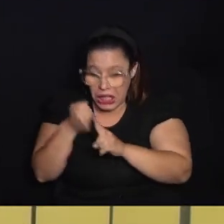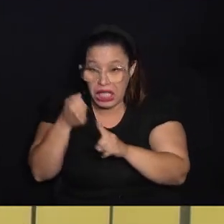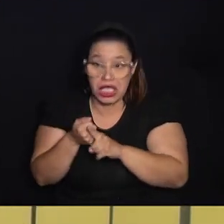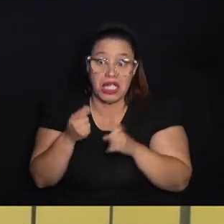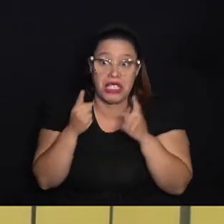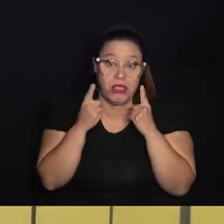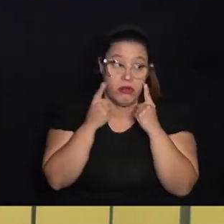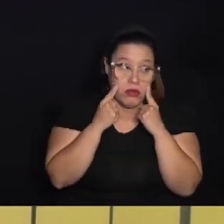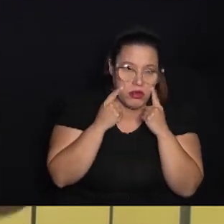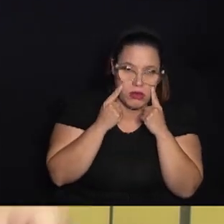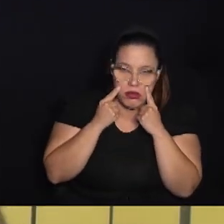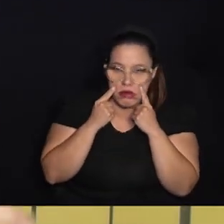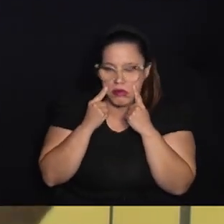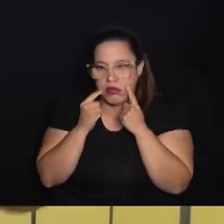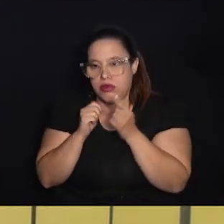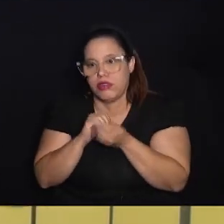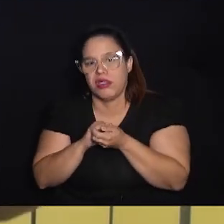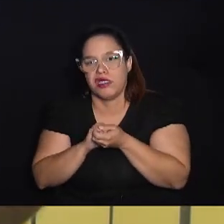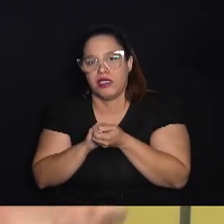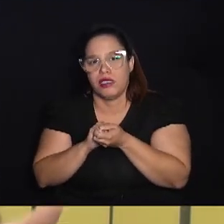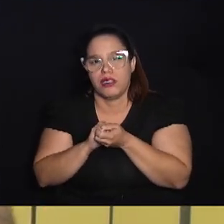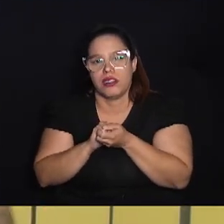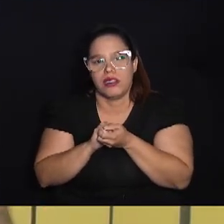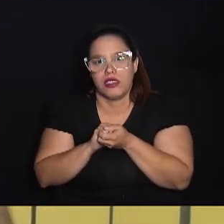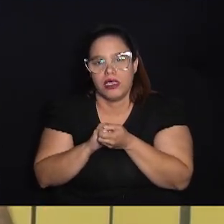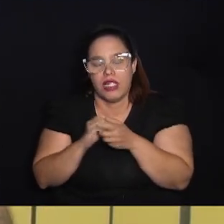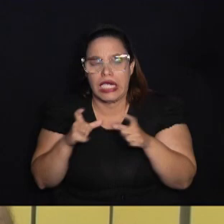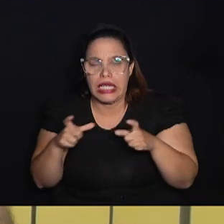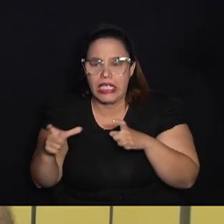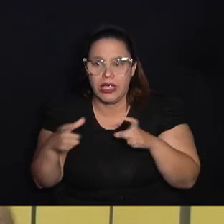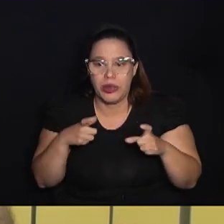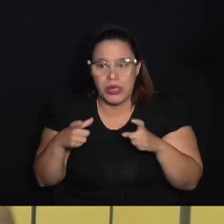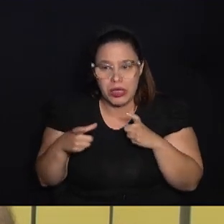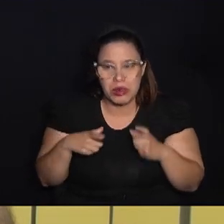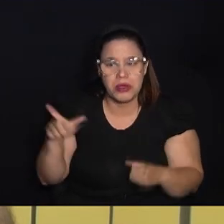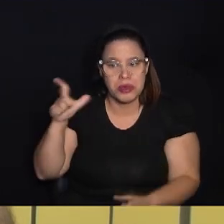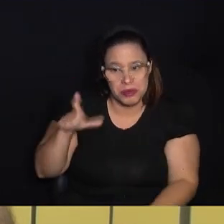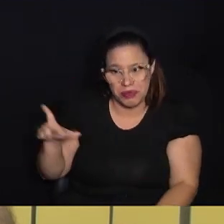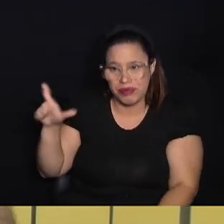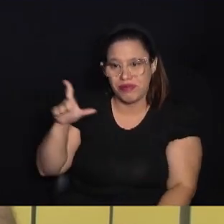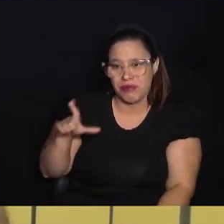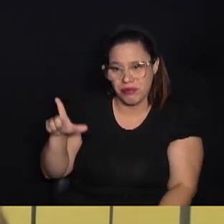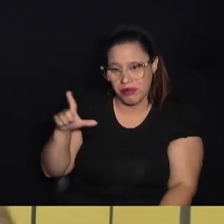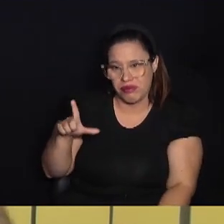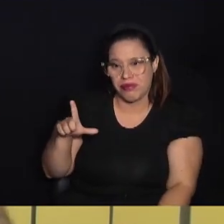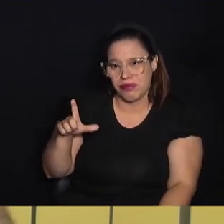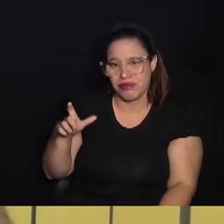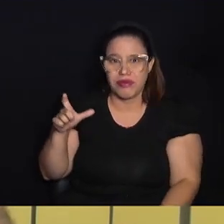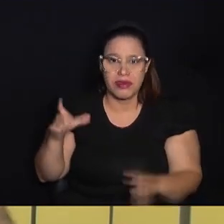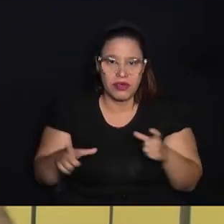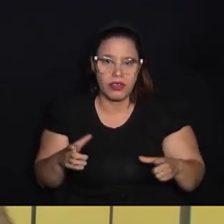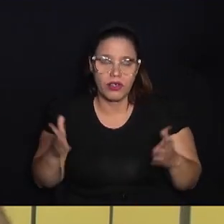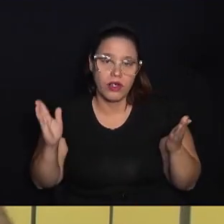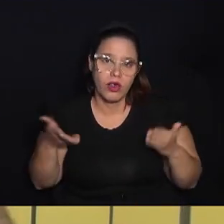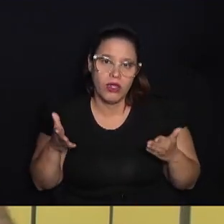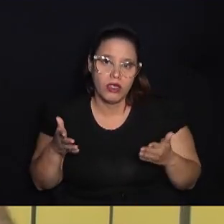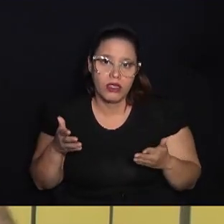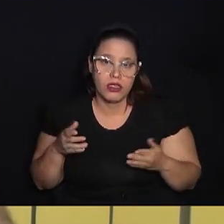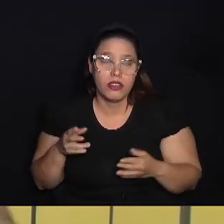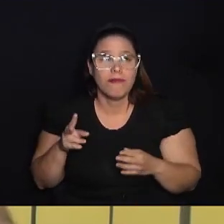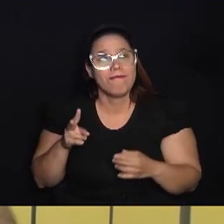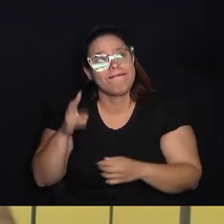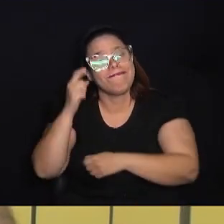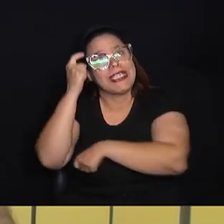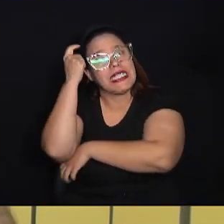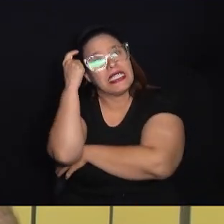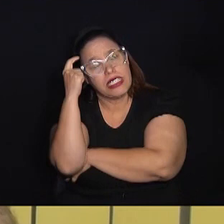muita coisa assim era então era um ambiente que lógico esse era um ambiente de Esse é um ambiente que hoje nos faz refletir e